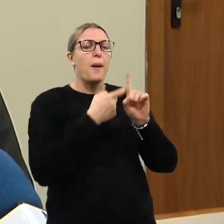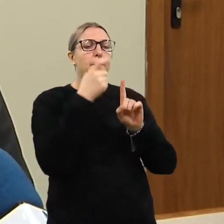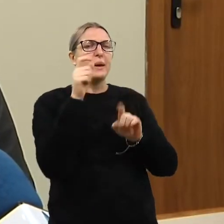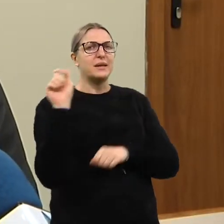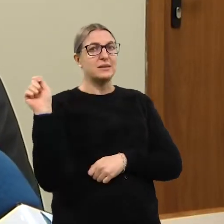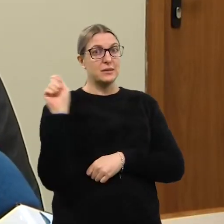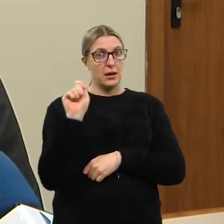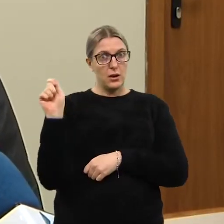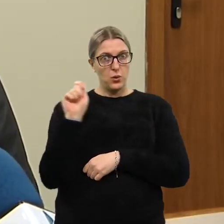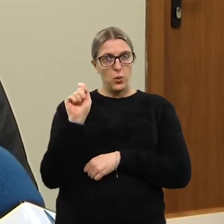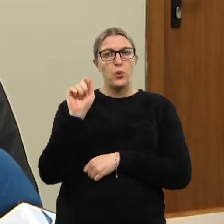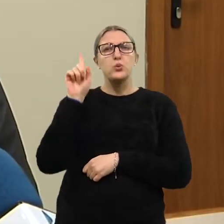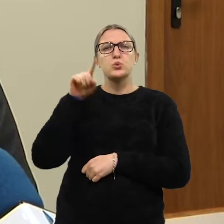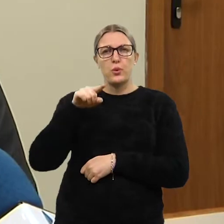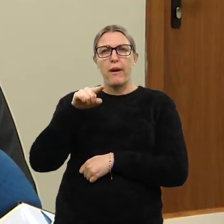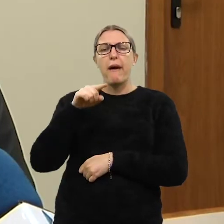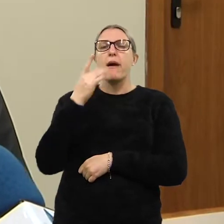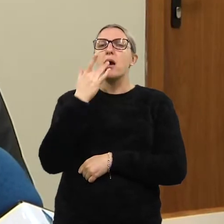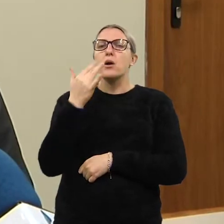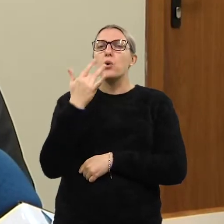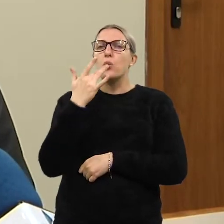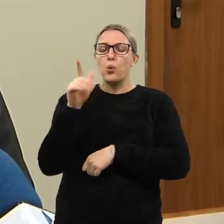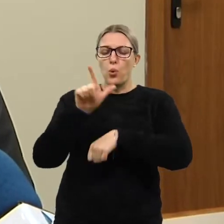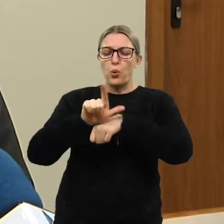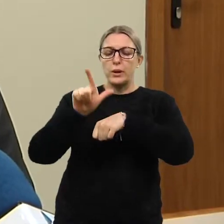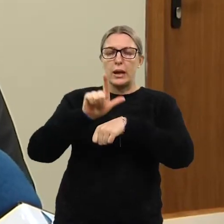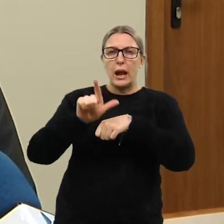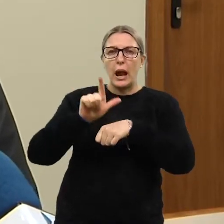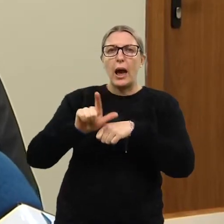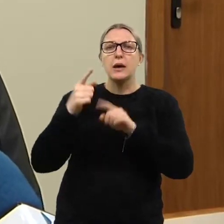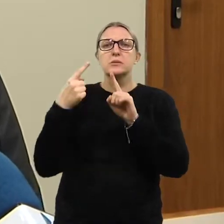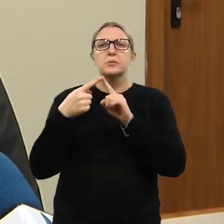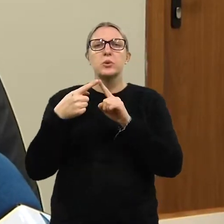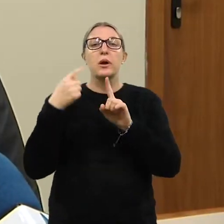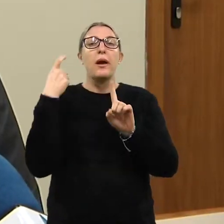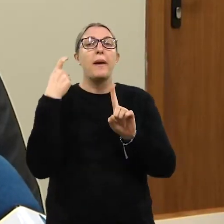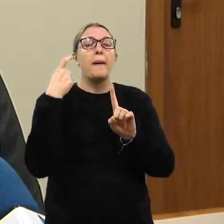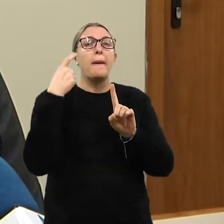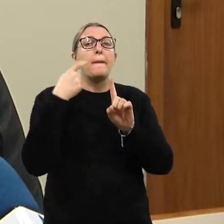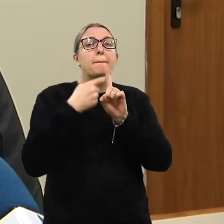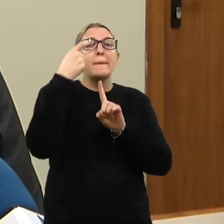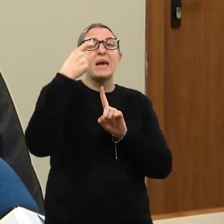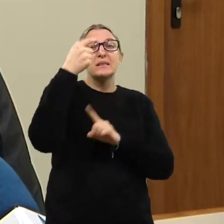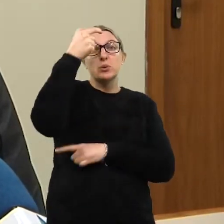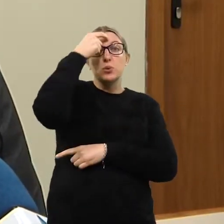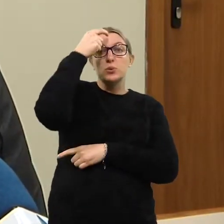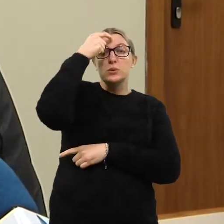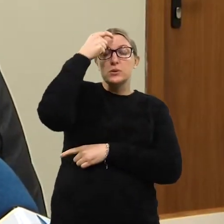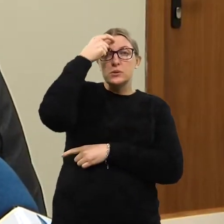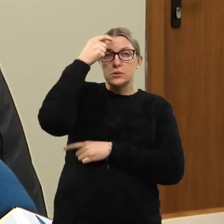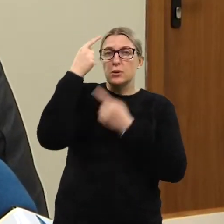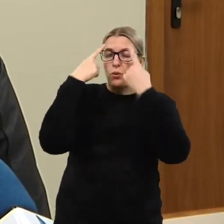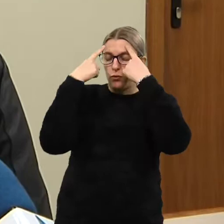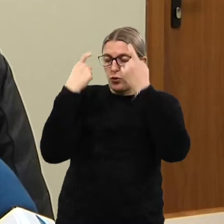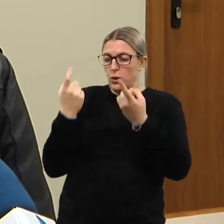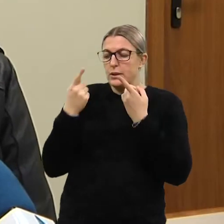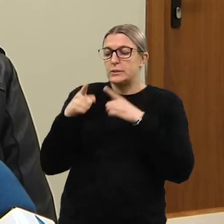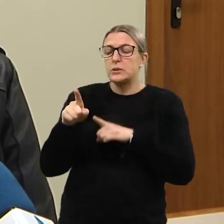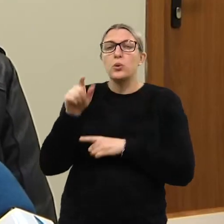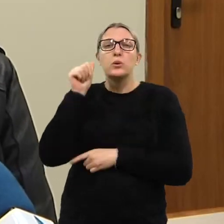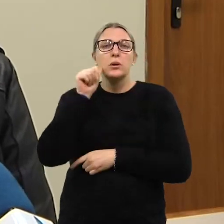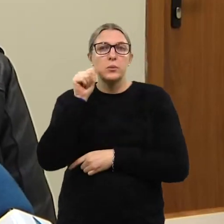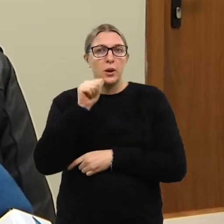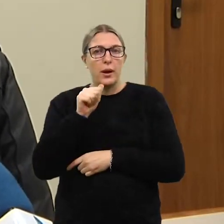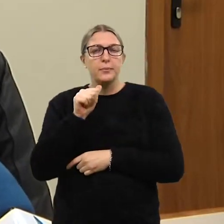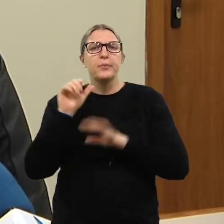Agosto Lilás, né, que é um mês assim de conscientização acerca da violência contra a mulher. Nós vamos comemorar os 15 anos da Lei